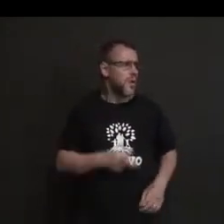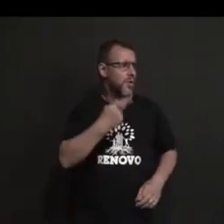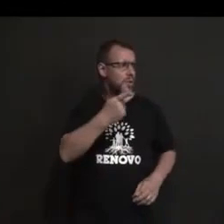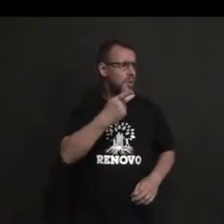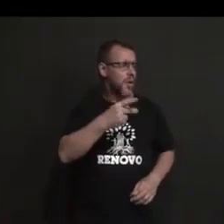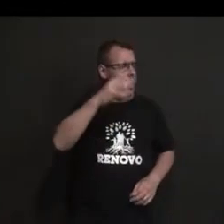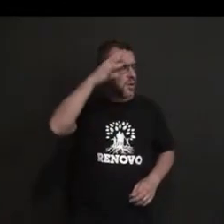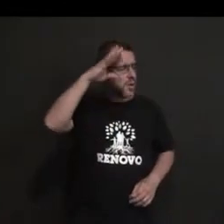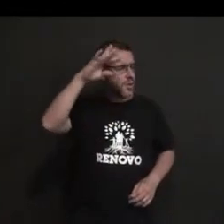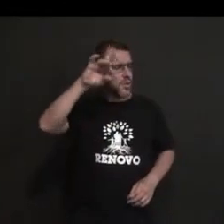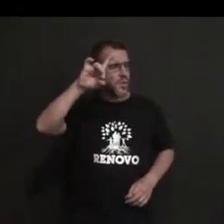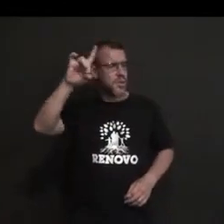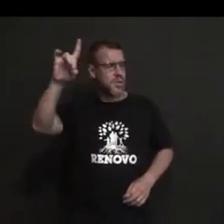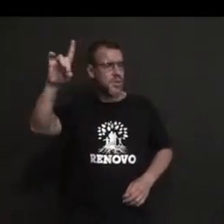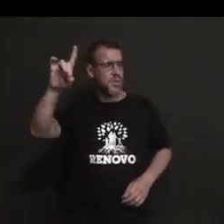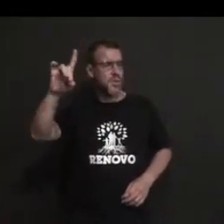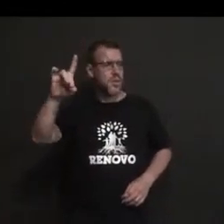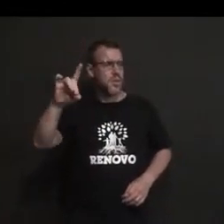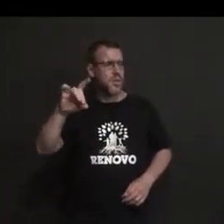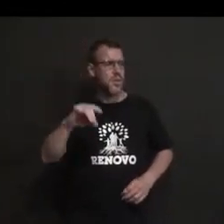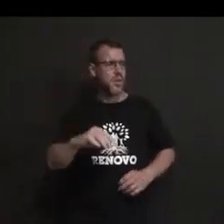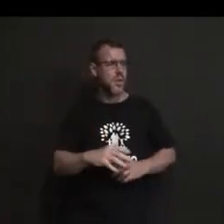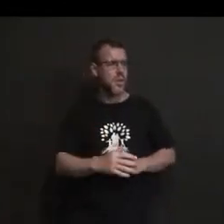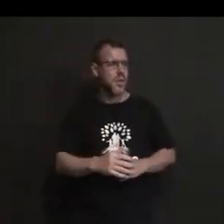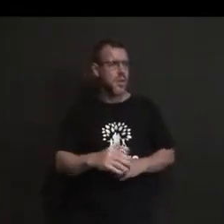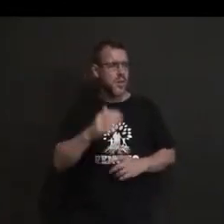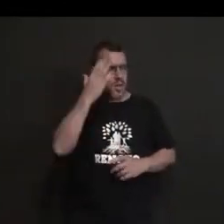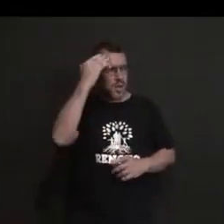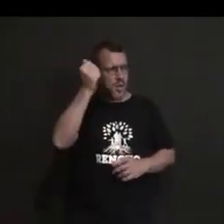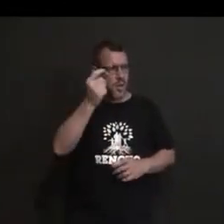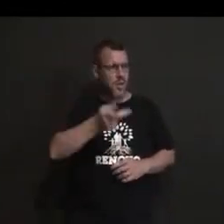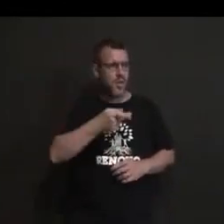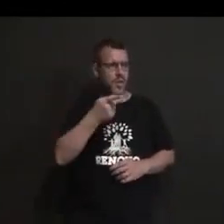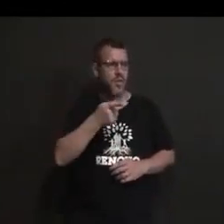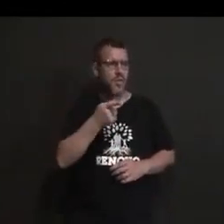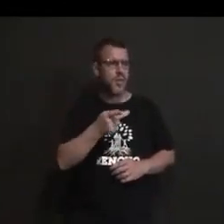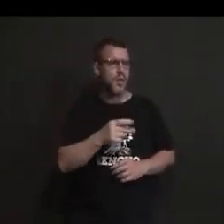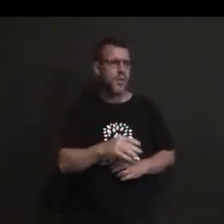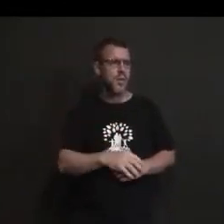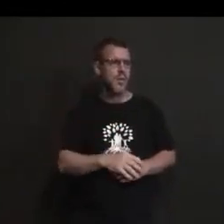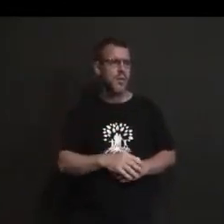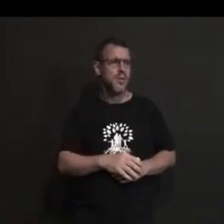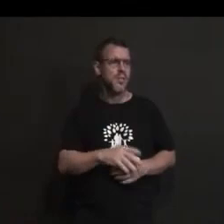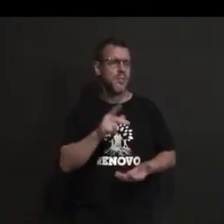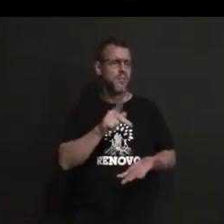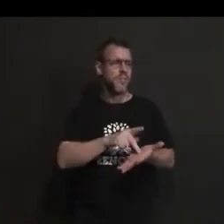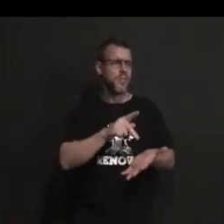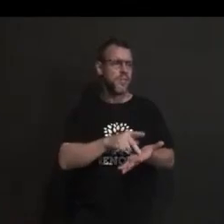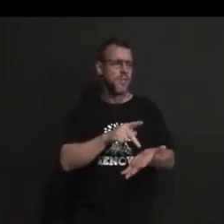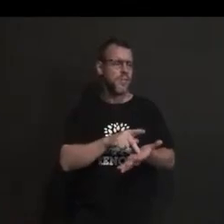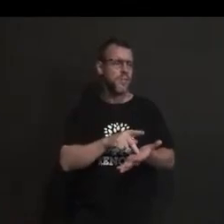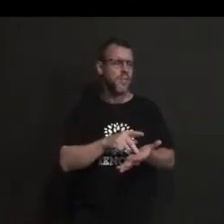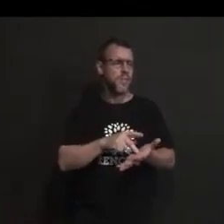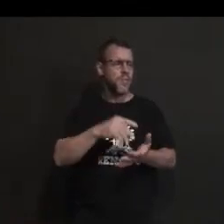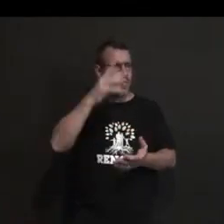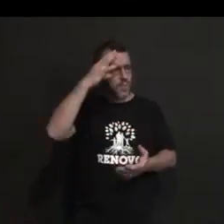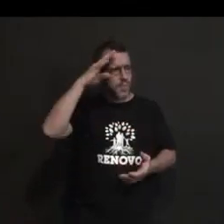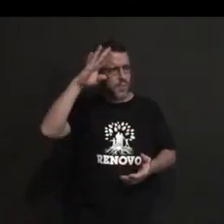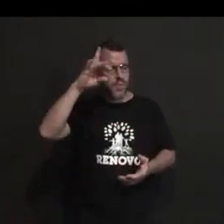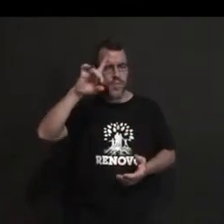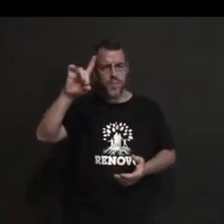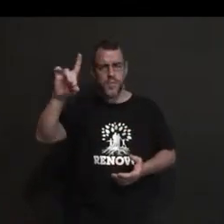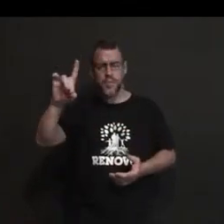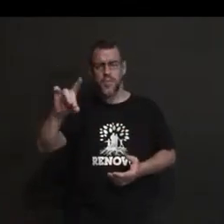Deus. Mas sabe o que eu acabei vendo? Que eles são mesmo o sonho de Deus.